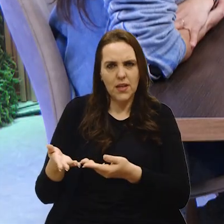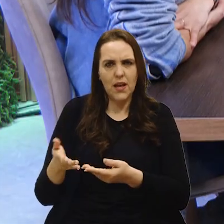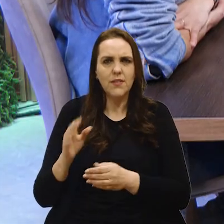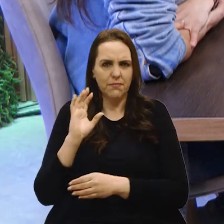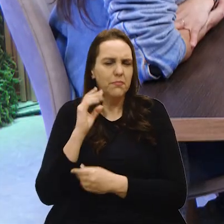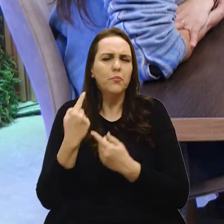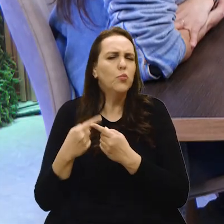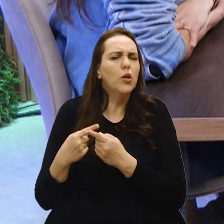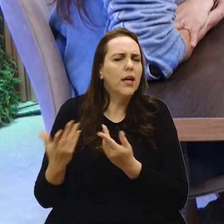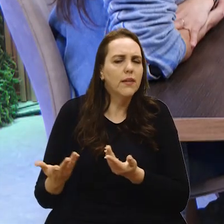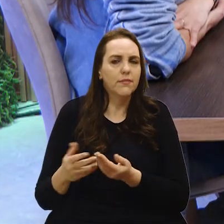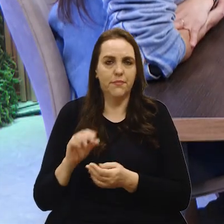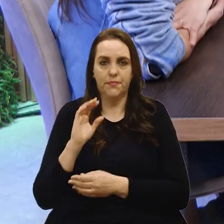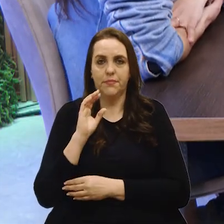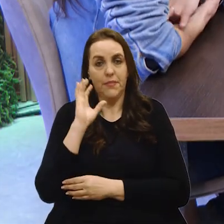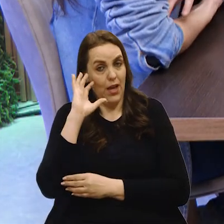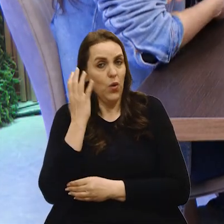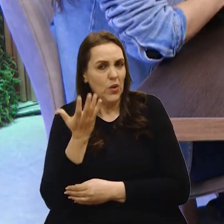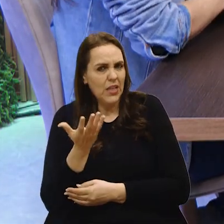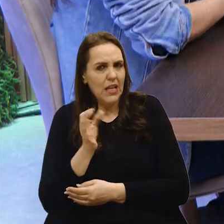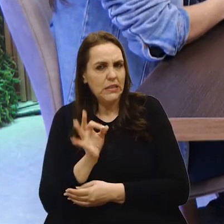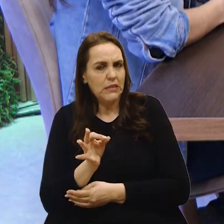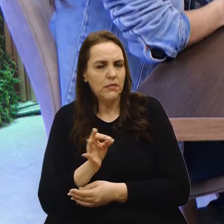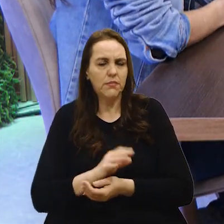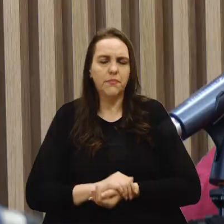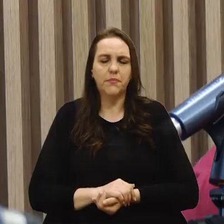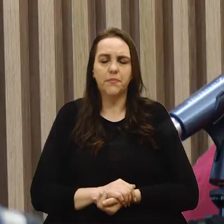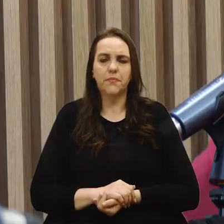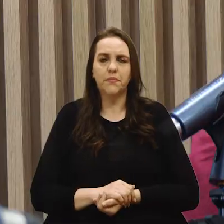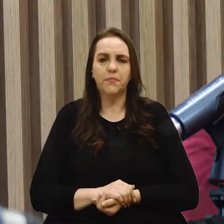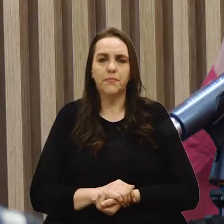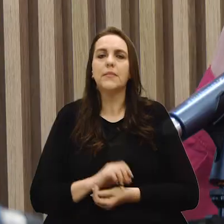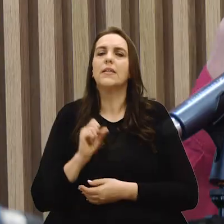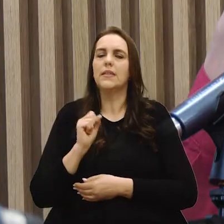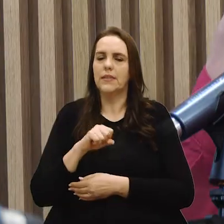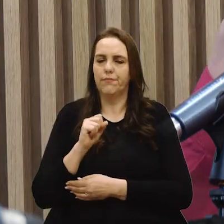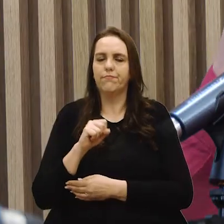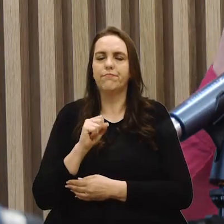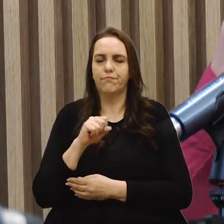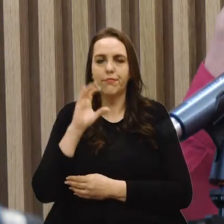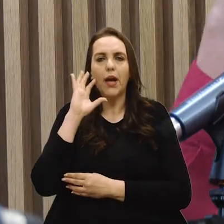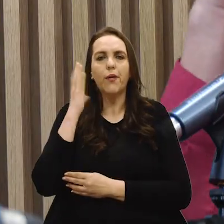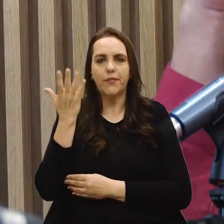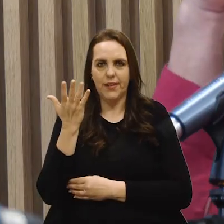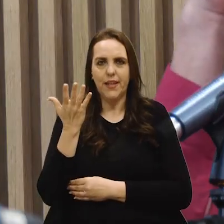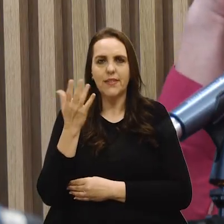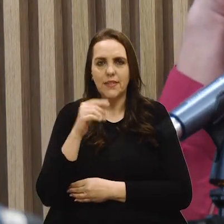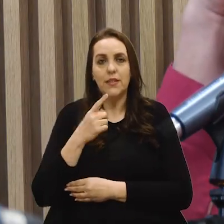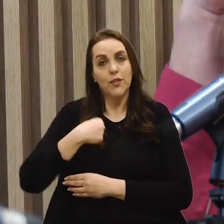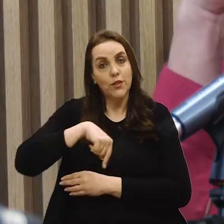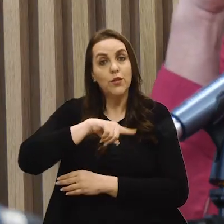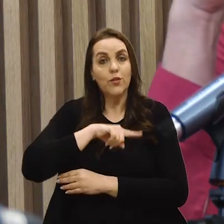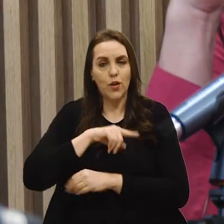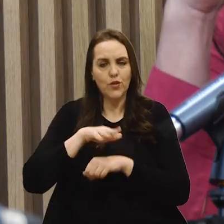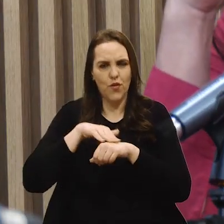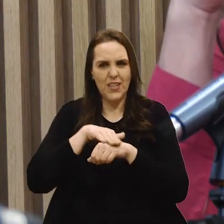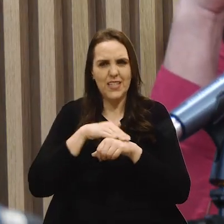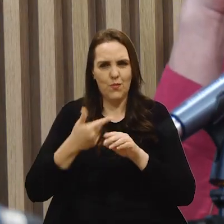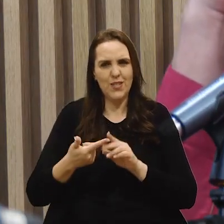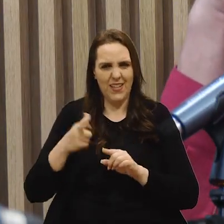acontece, né? Acontece. E aí, eu acho que traz muito o que a gente conversou em off, né? Na questão do